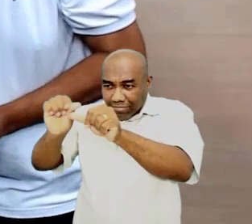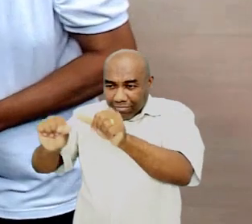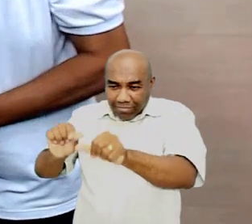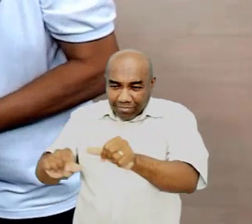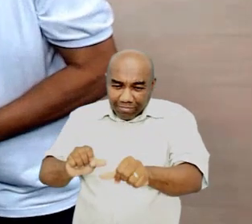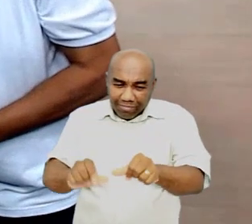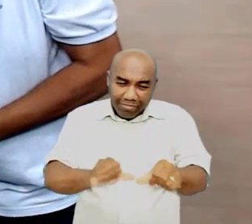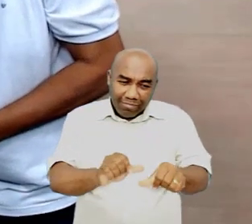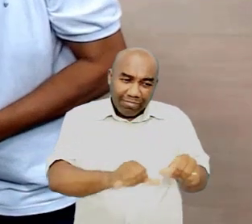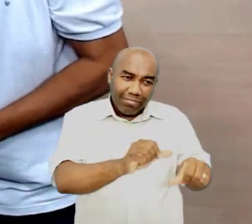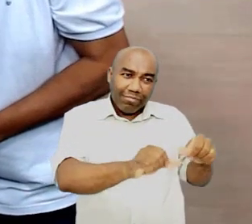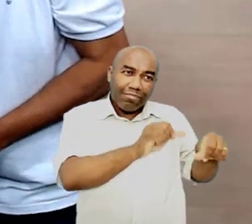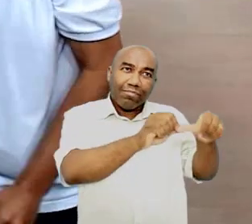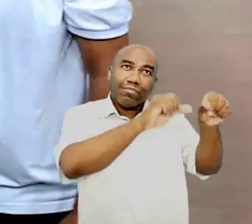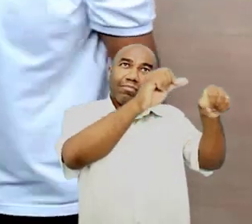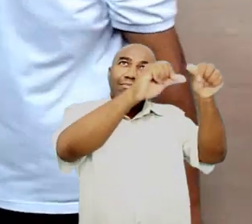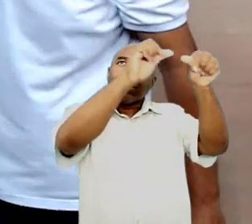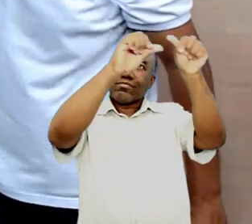em volta da cápsula.